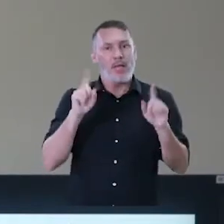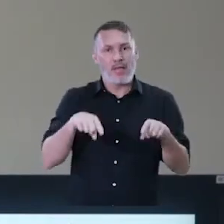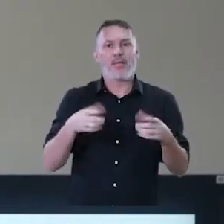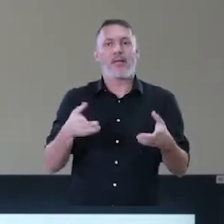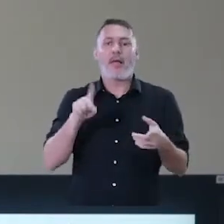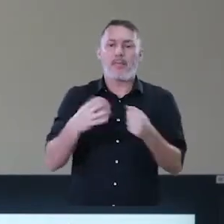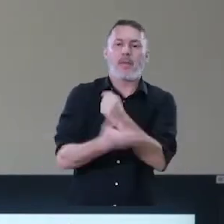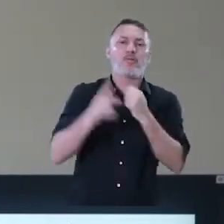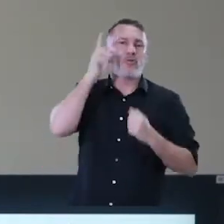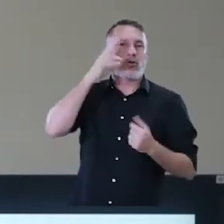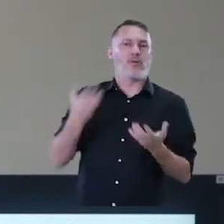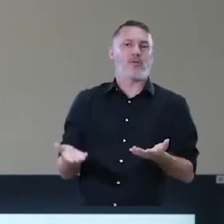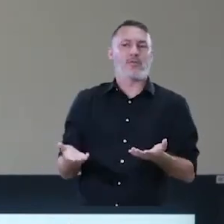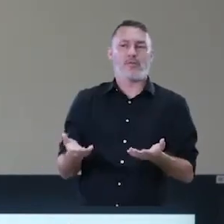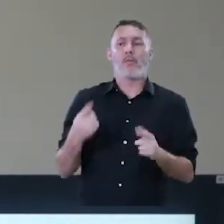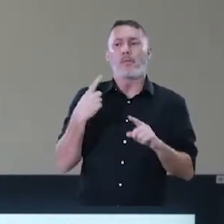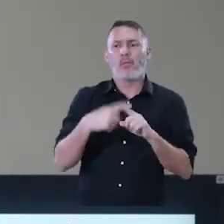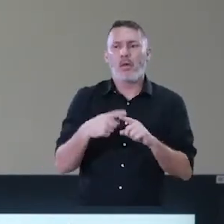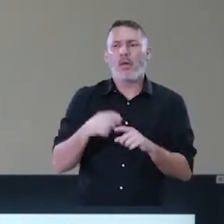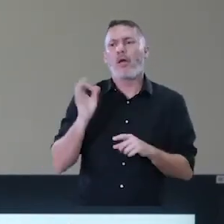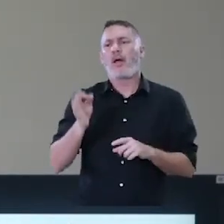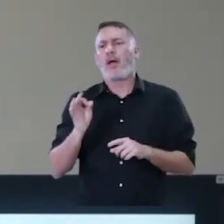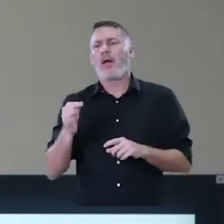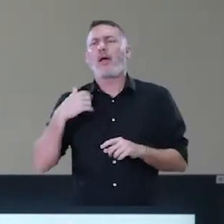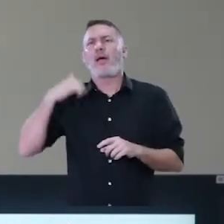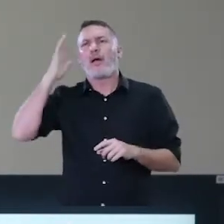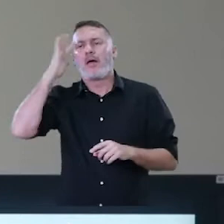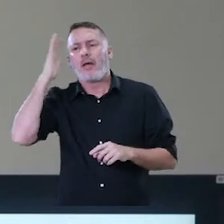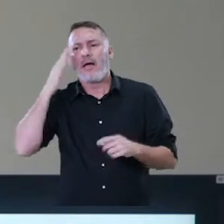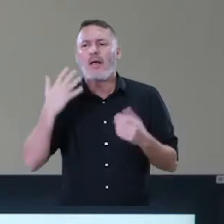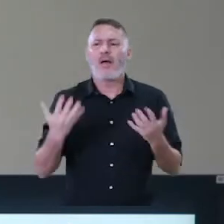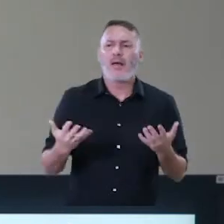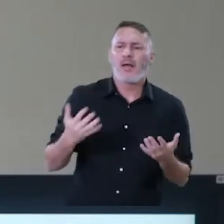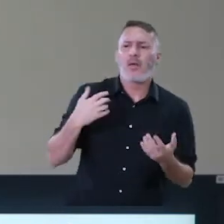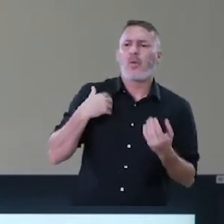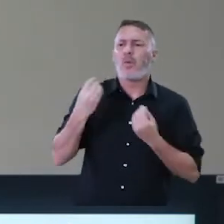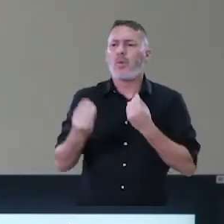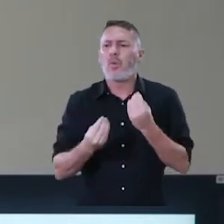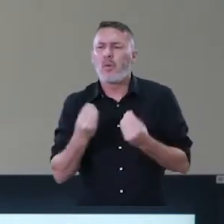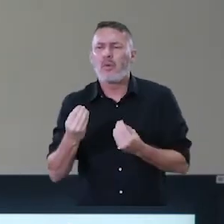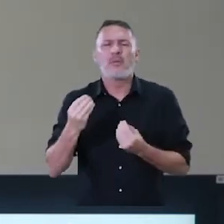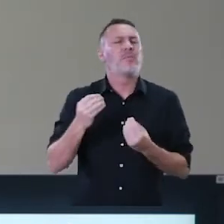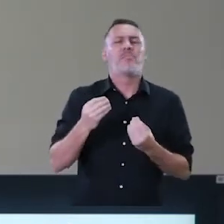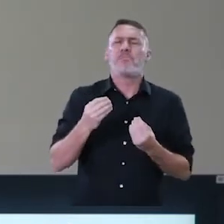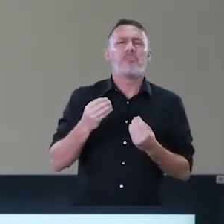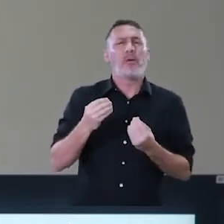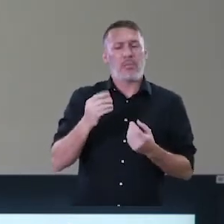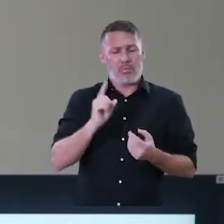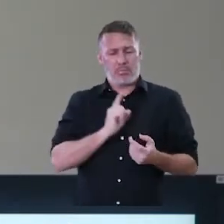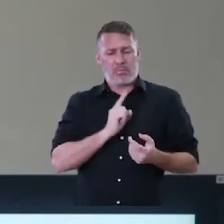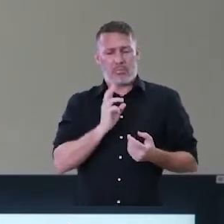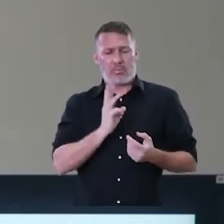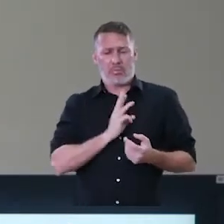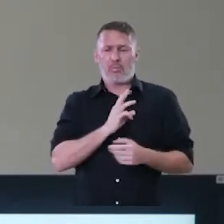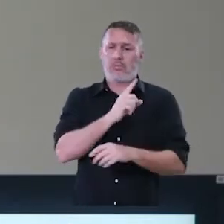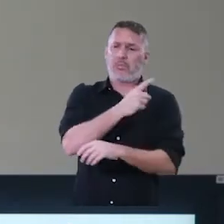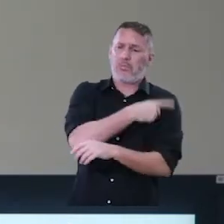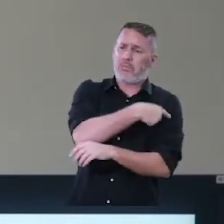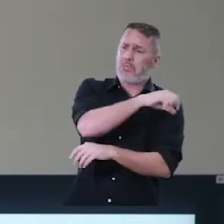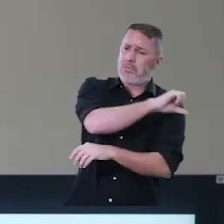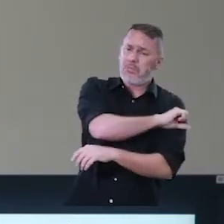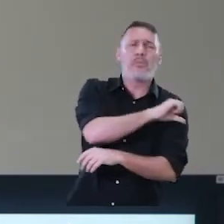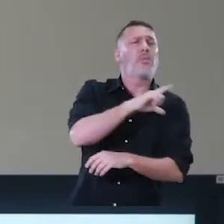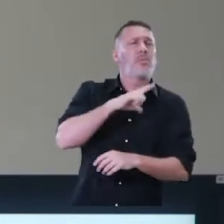muitos gostam de utilizar a base histórica. É parar naquele tema e falar, caramba, em algum momento eu já estudei isso na minha escola. Ensino médio,